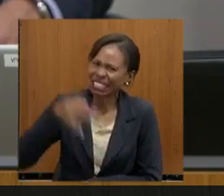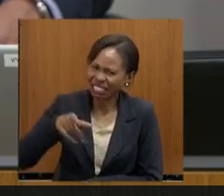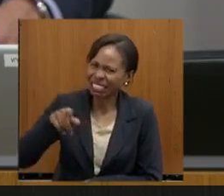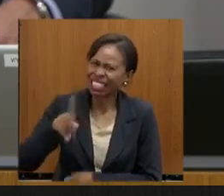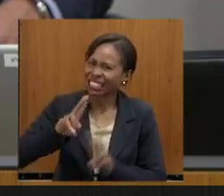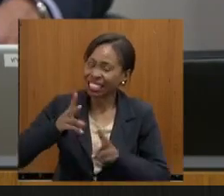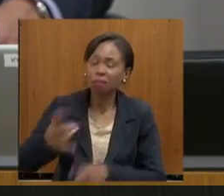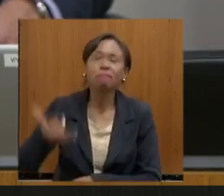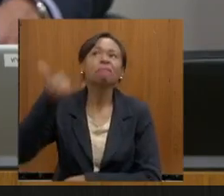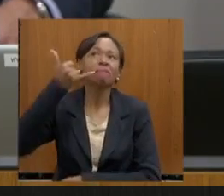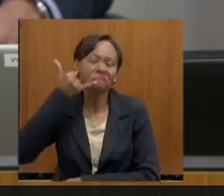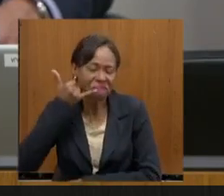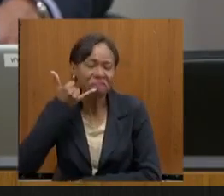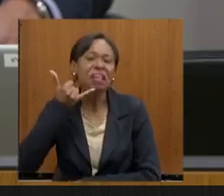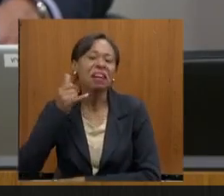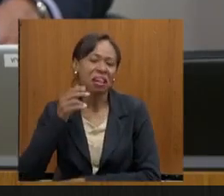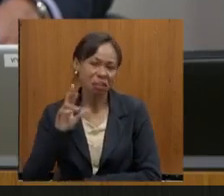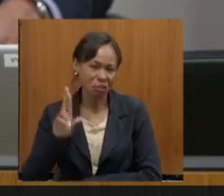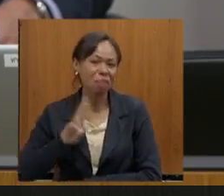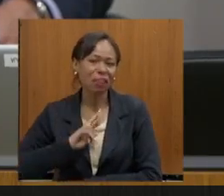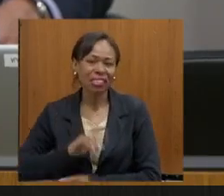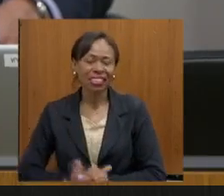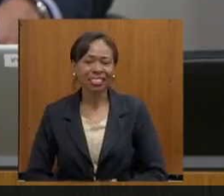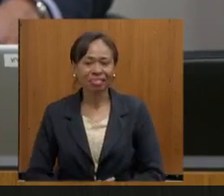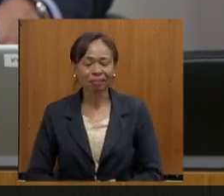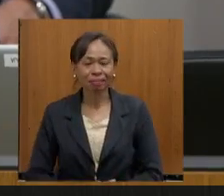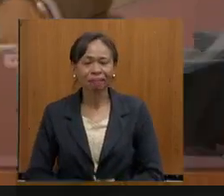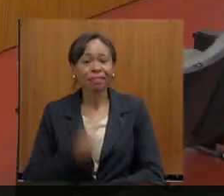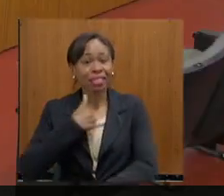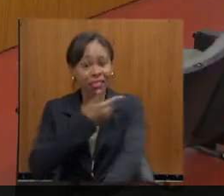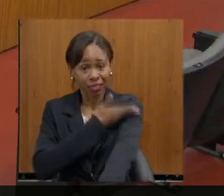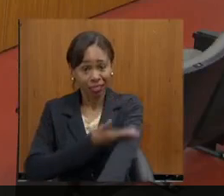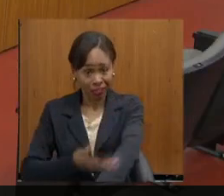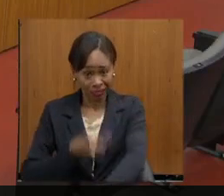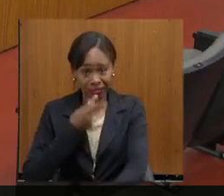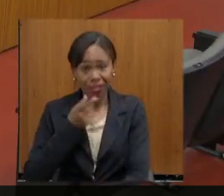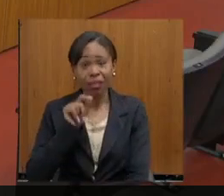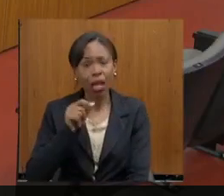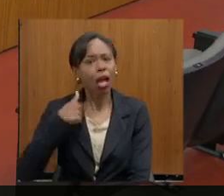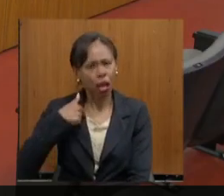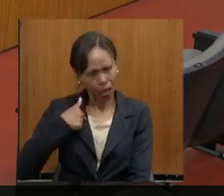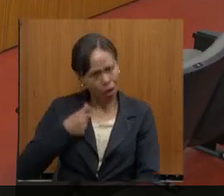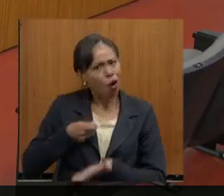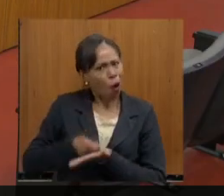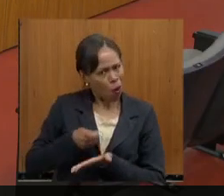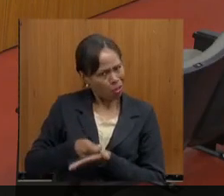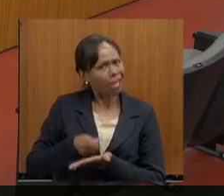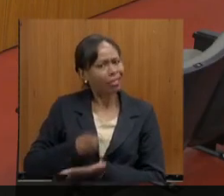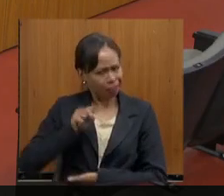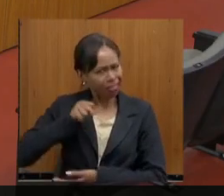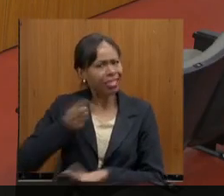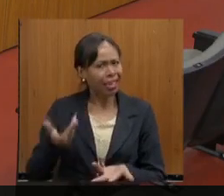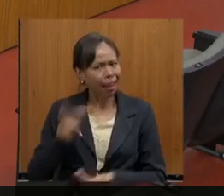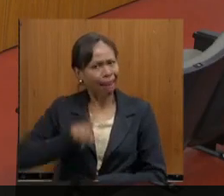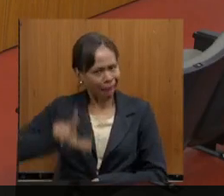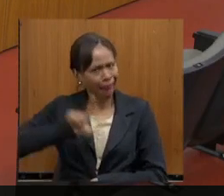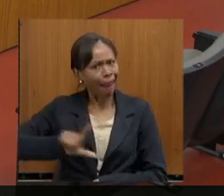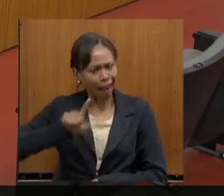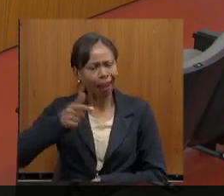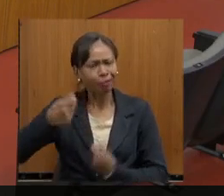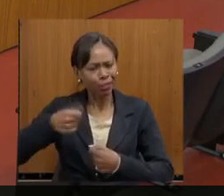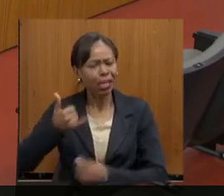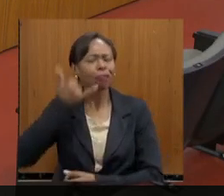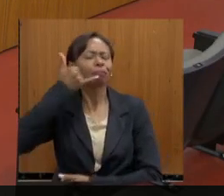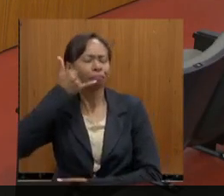atender também dizer que minha obrigação me atender você atender os bem né aqui